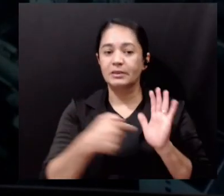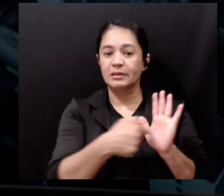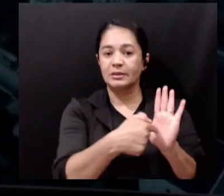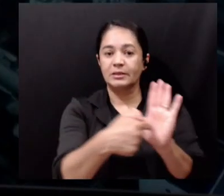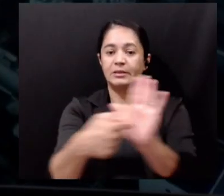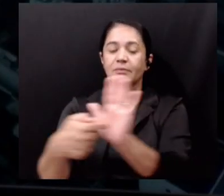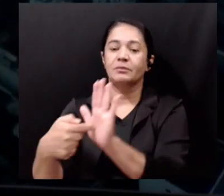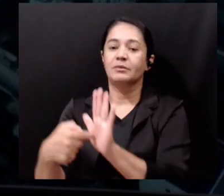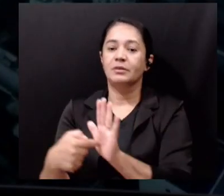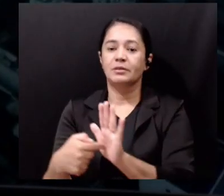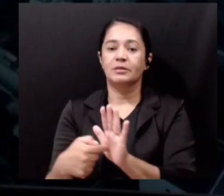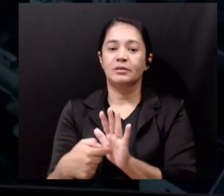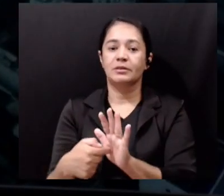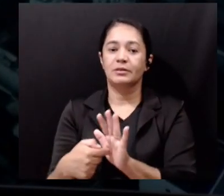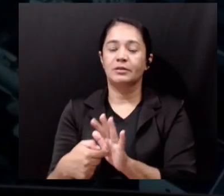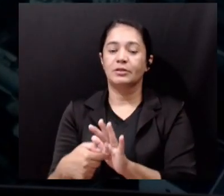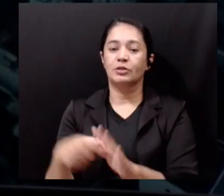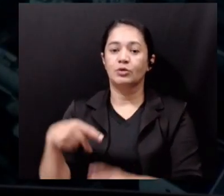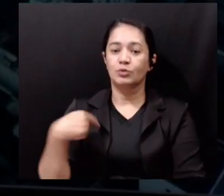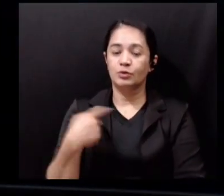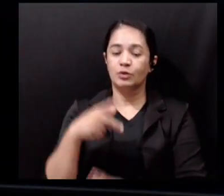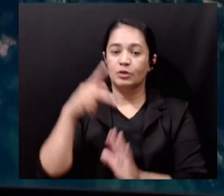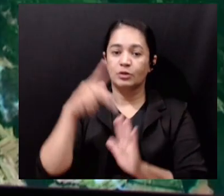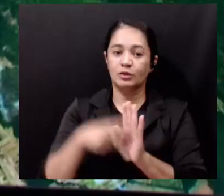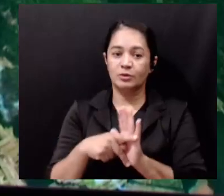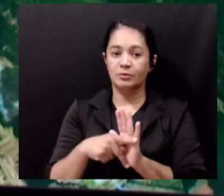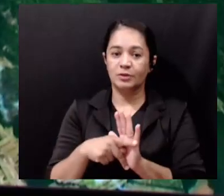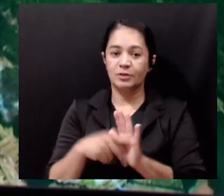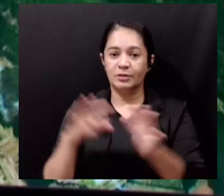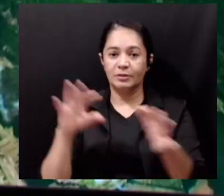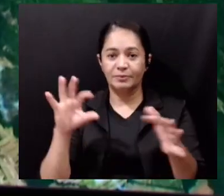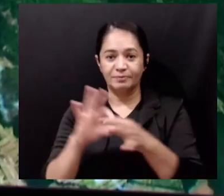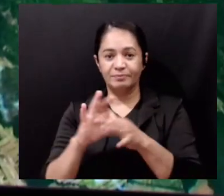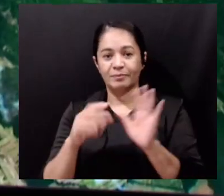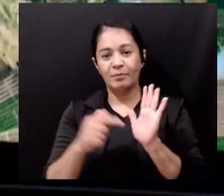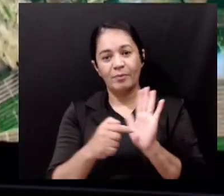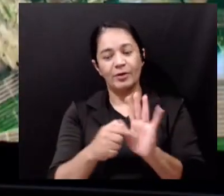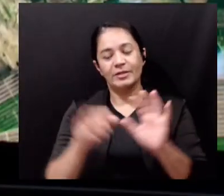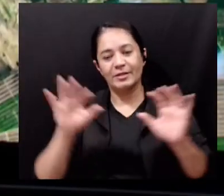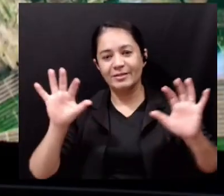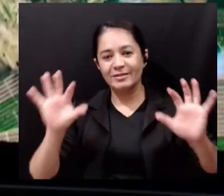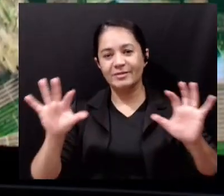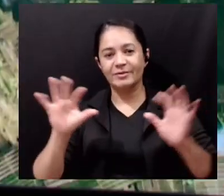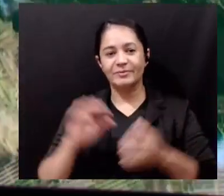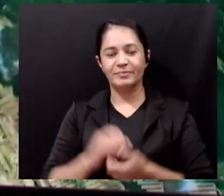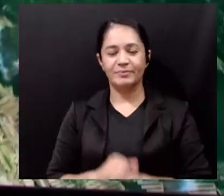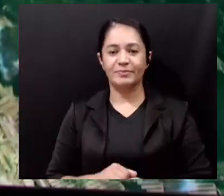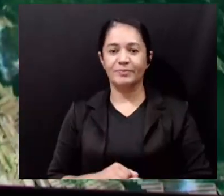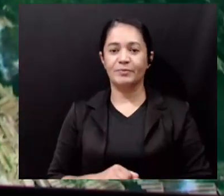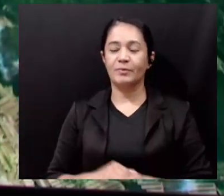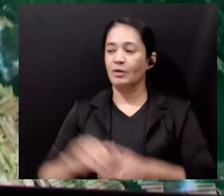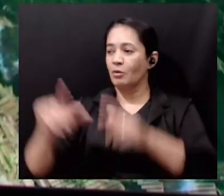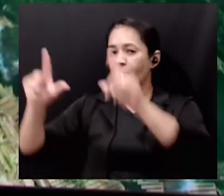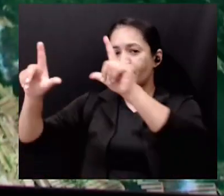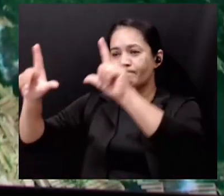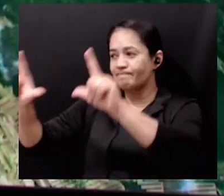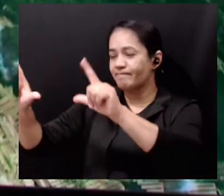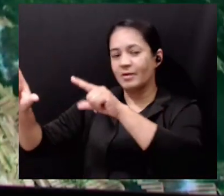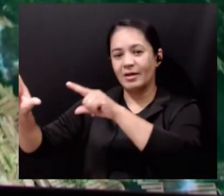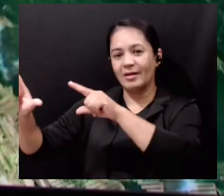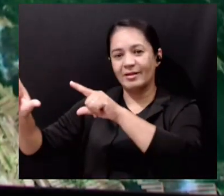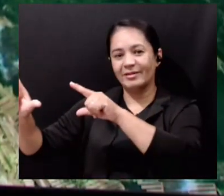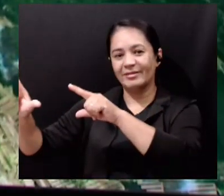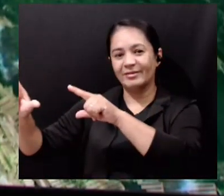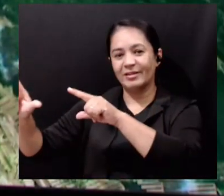nome do nosso projeto, que é o Museu da Terra Conectada, era mostrar justamente isso. Então, um dos nossos quadros, por exemplo, é um mapa interativo que mostra